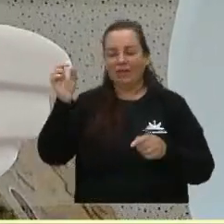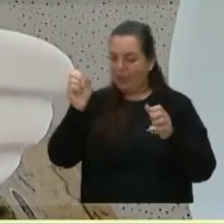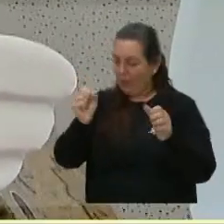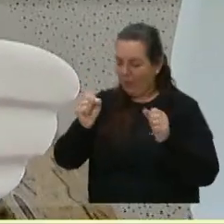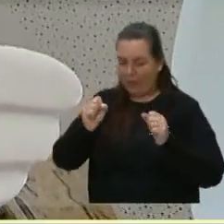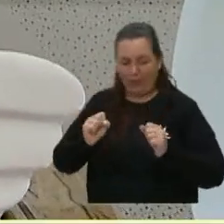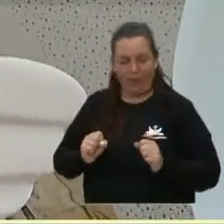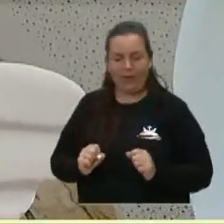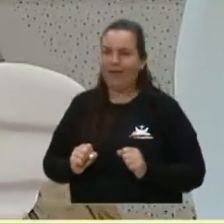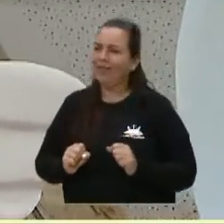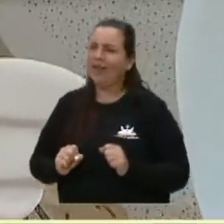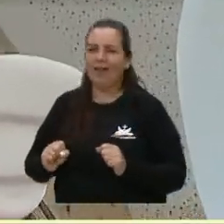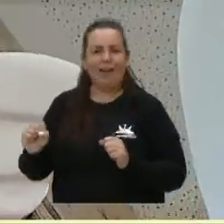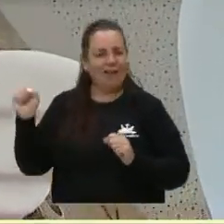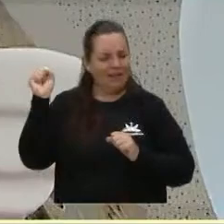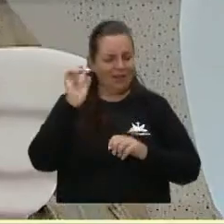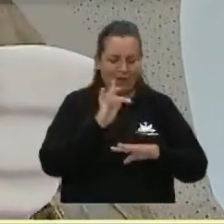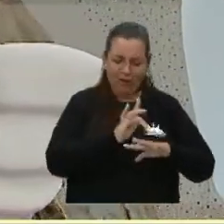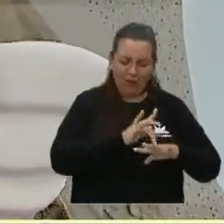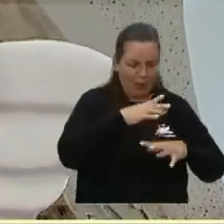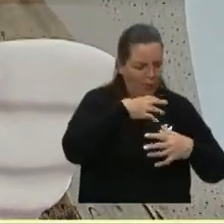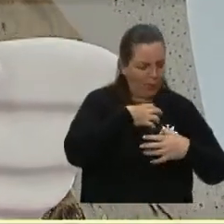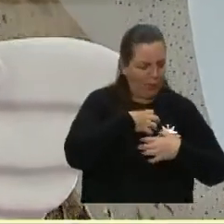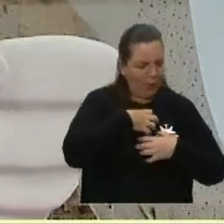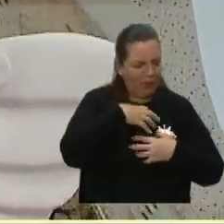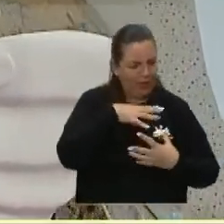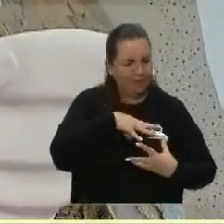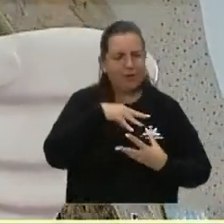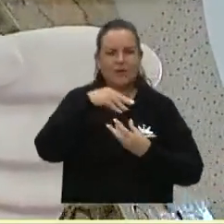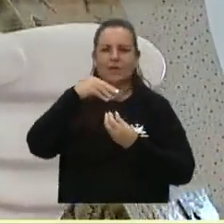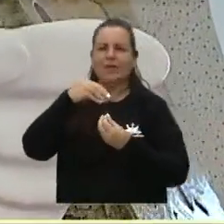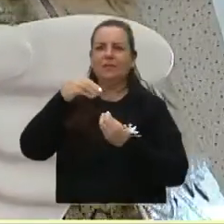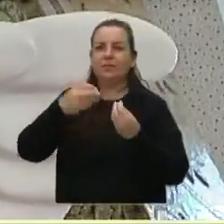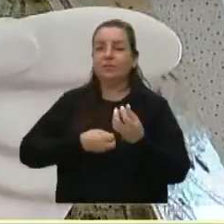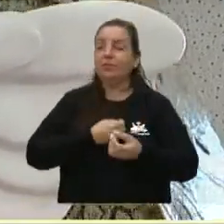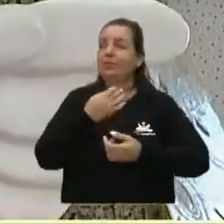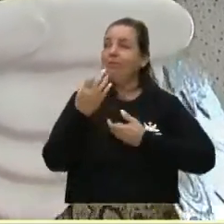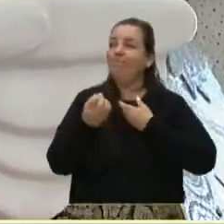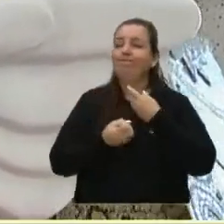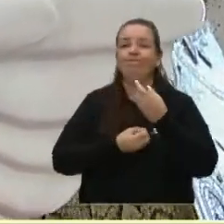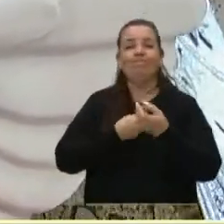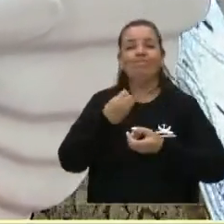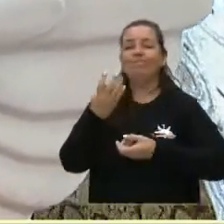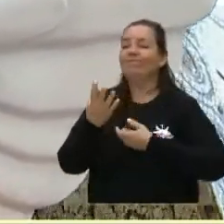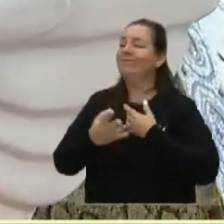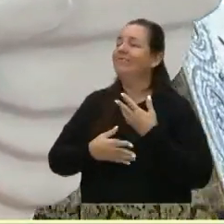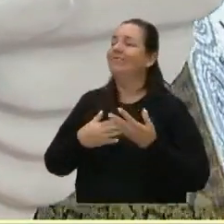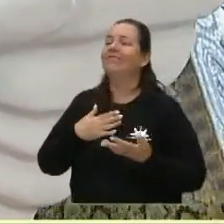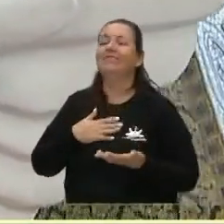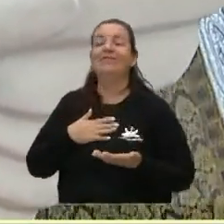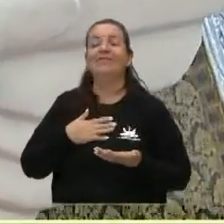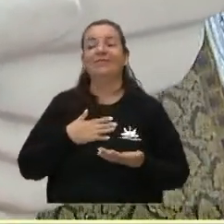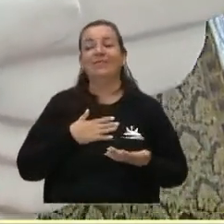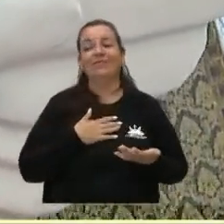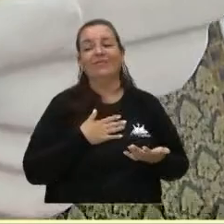com teu poder, toca meu ser, fluir em